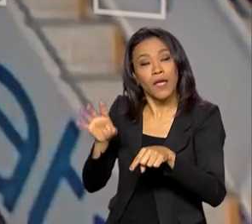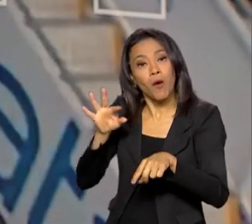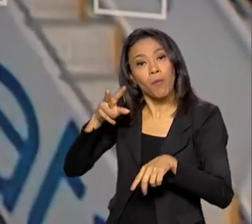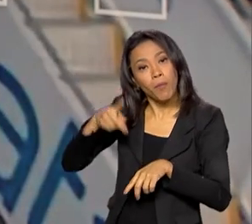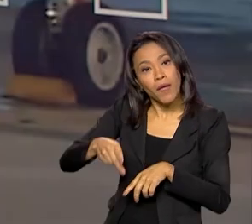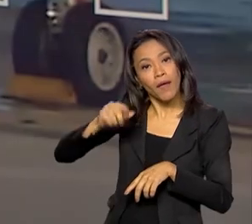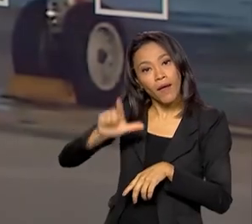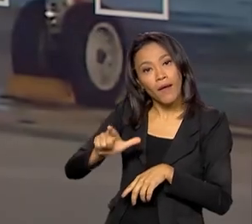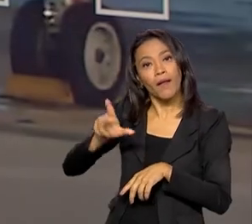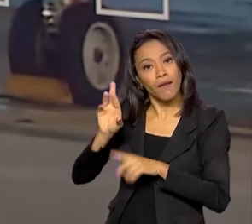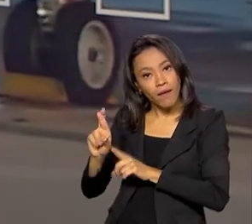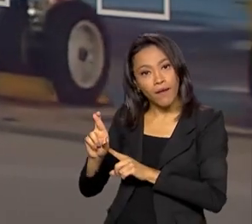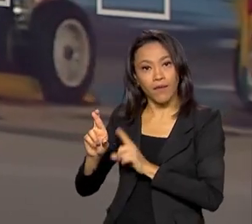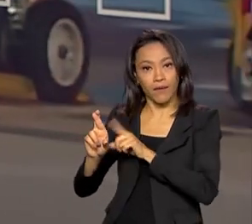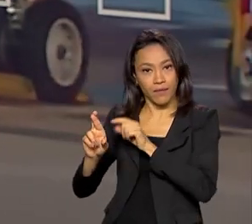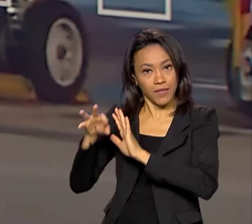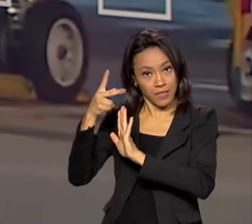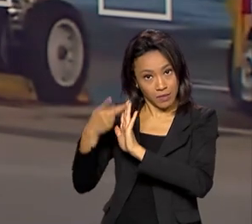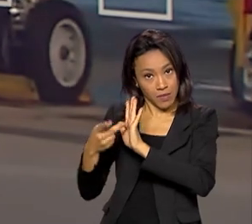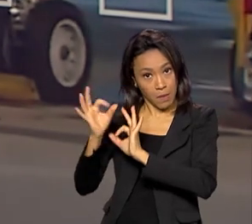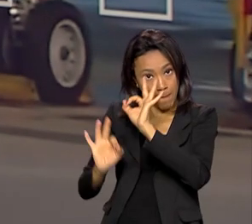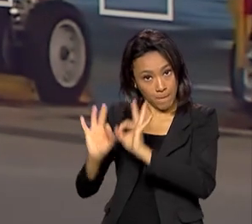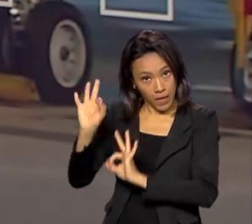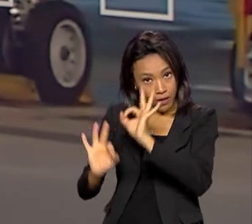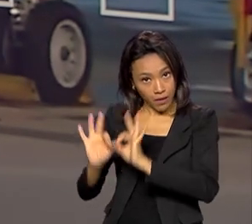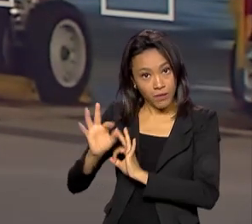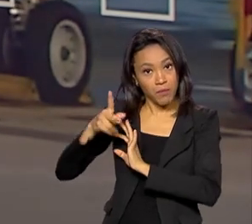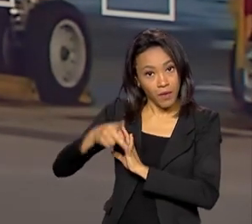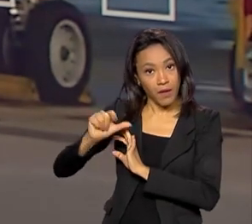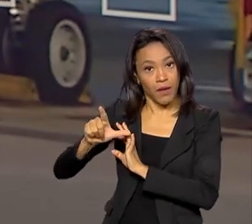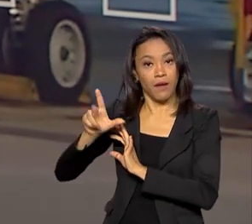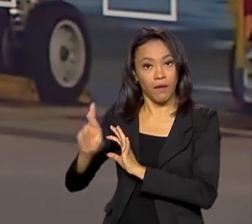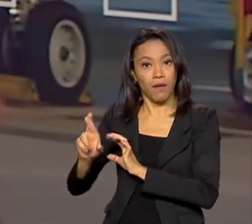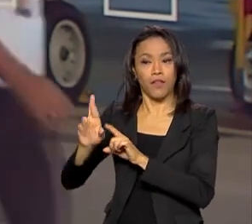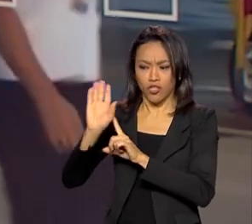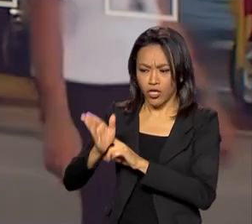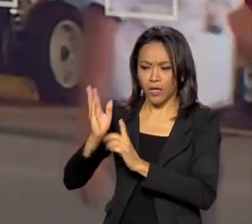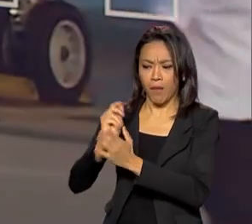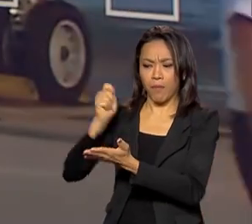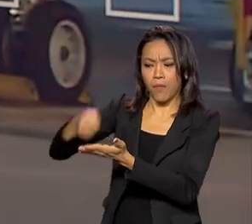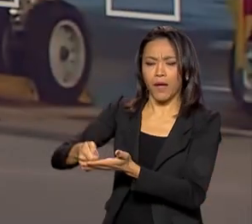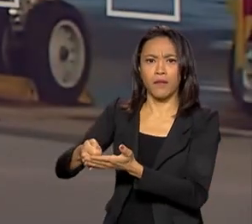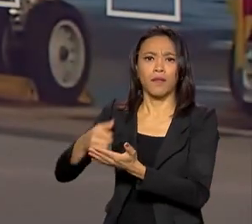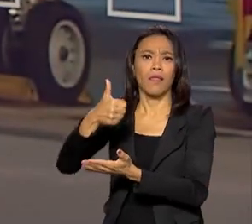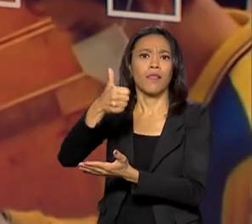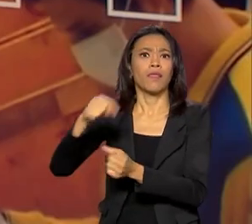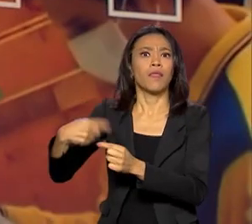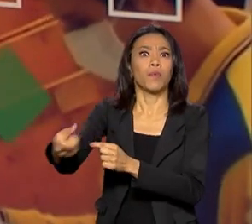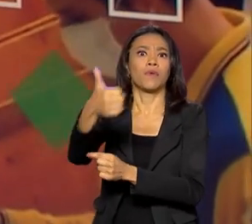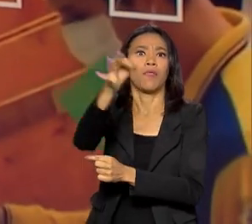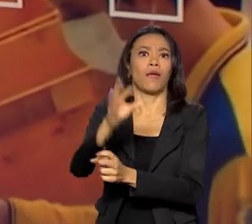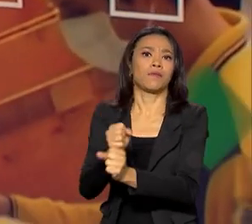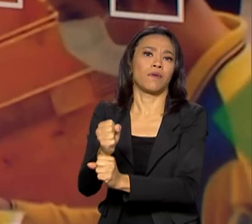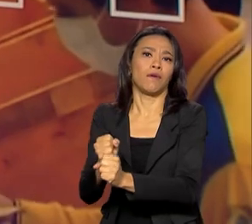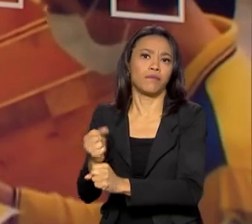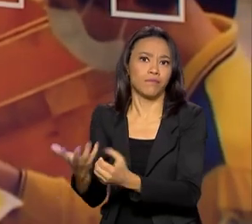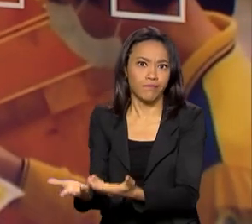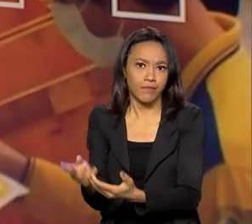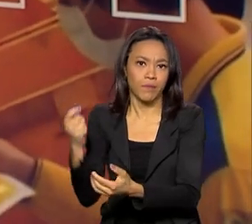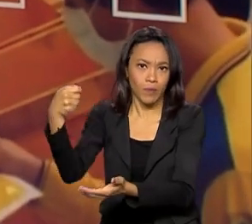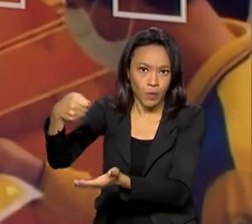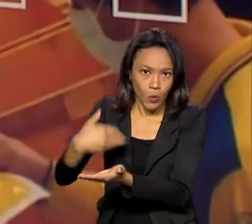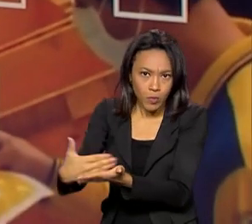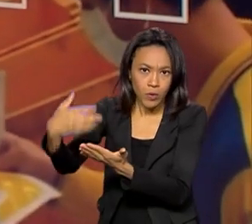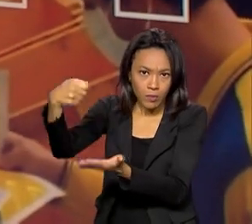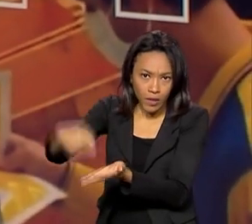PLR. Então, a PLR está sendo paga depois de 10 anos, não só em atendimento